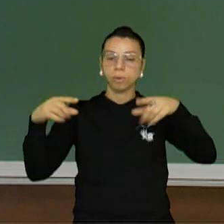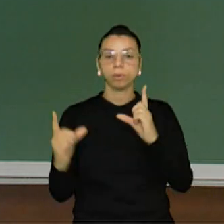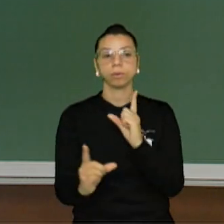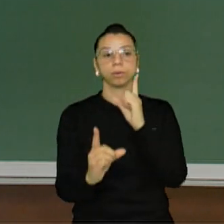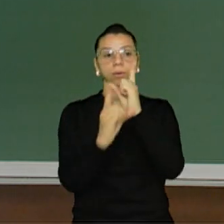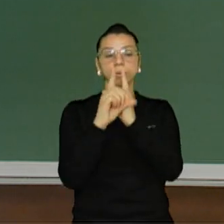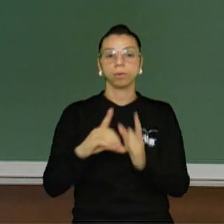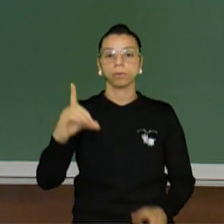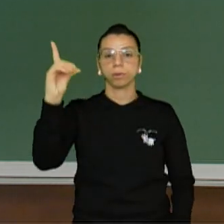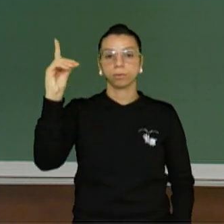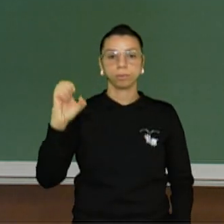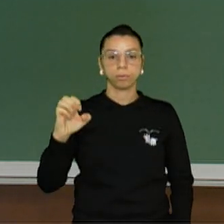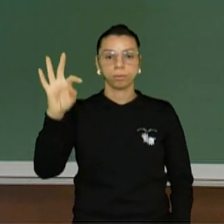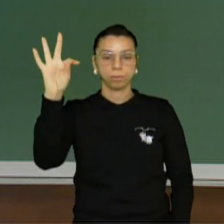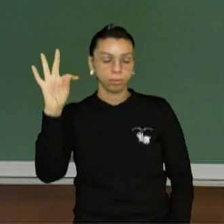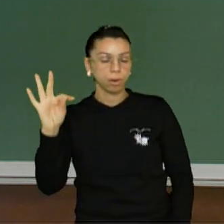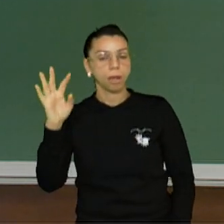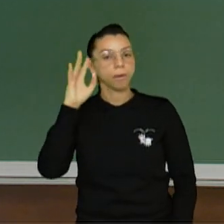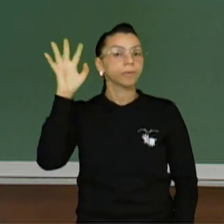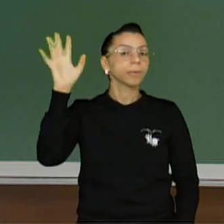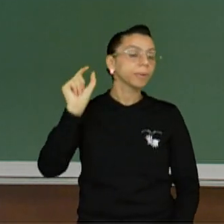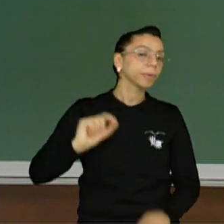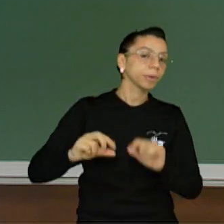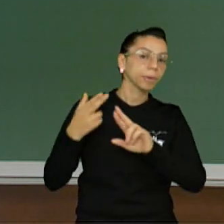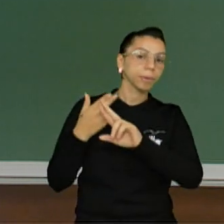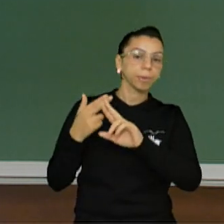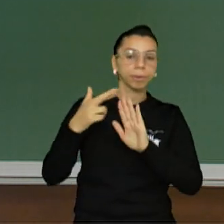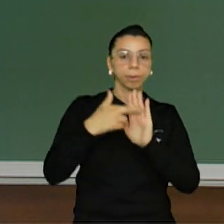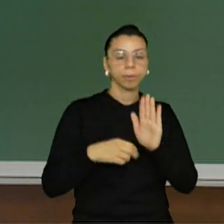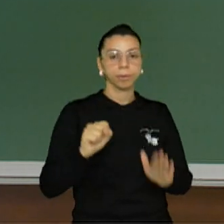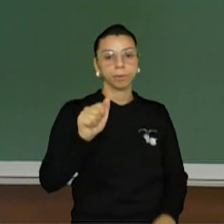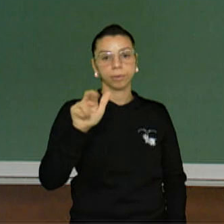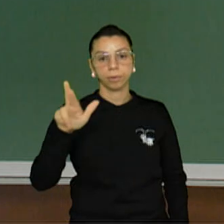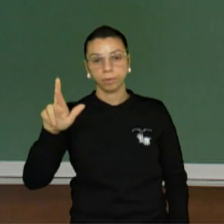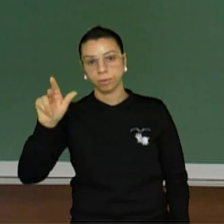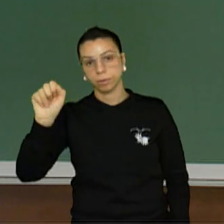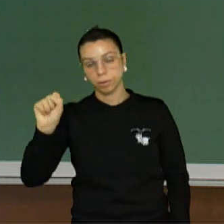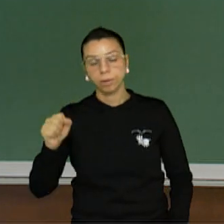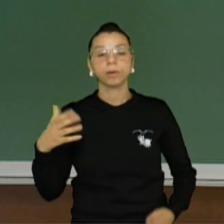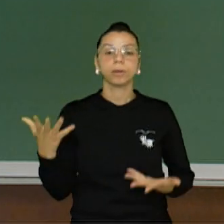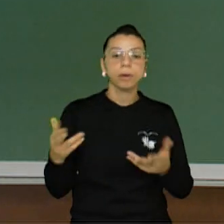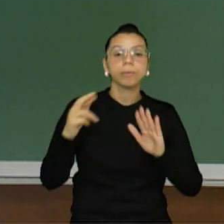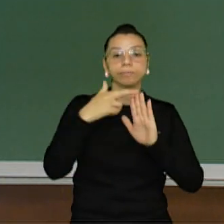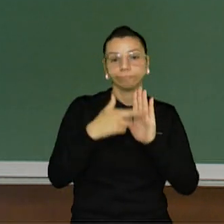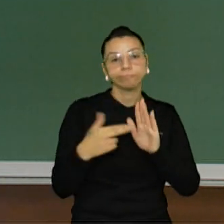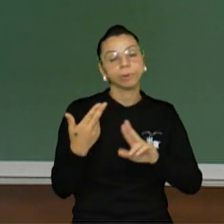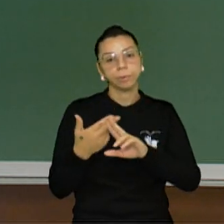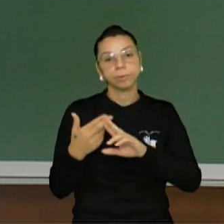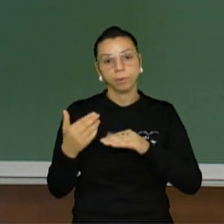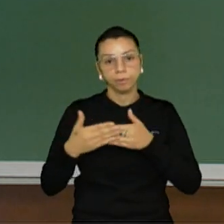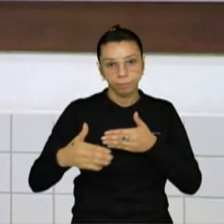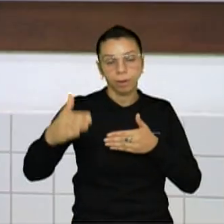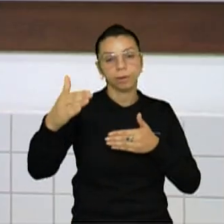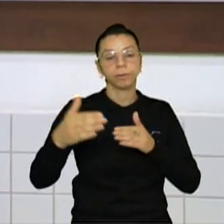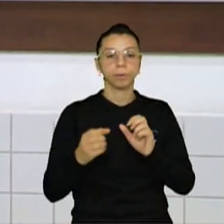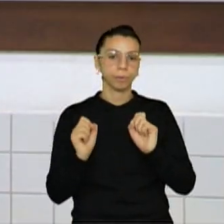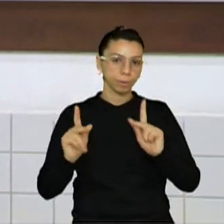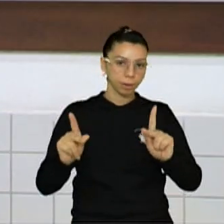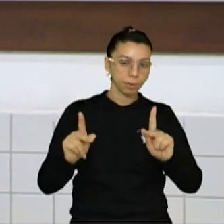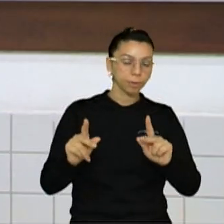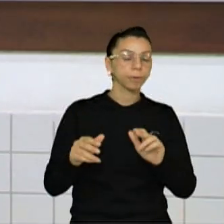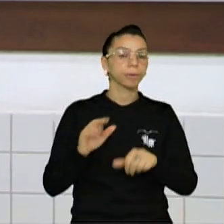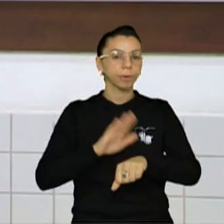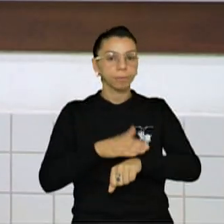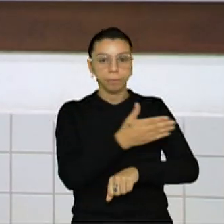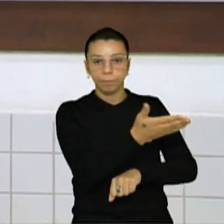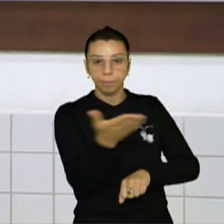seu determinante, né? E a ideia é que usem a regra de Sarros que a professora está aplicando aí nos exercícios, certo?